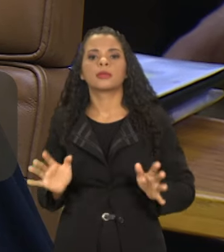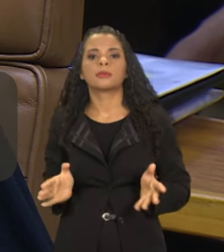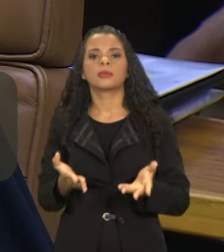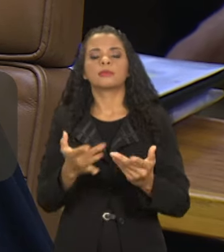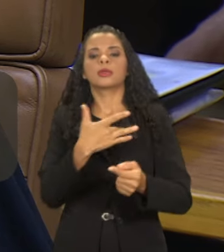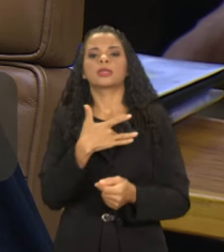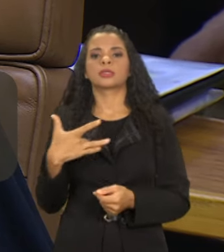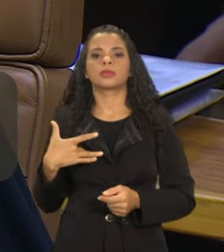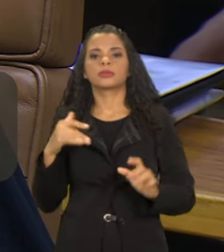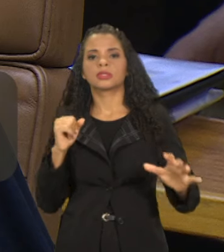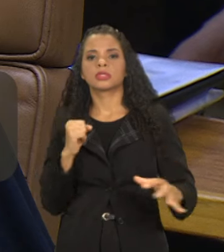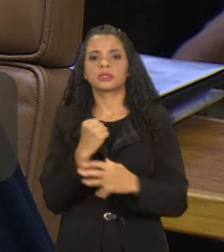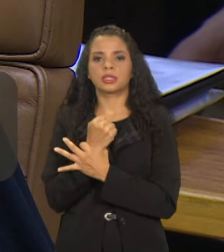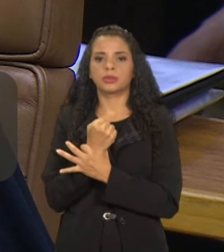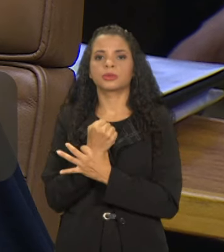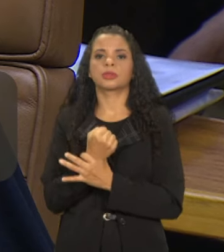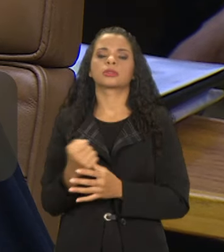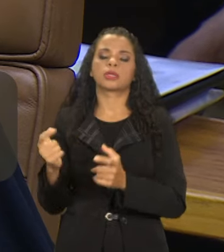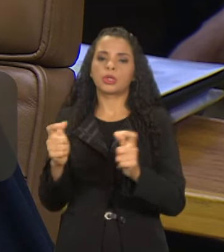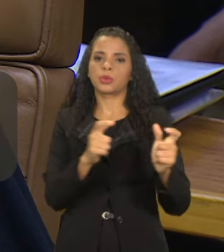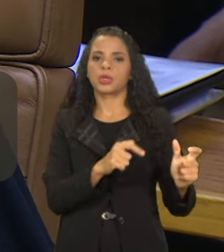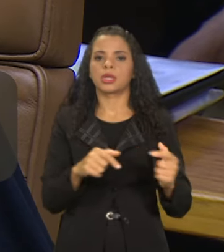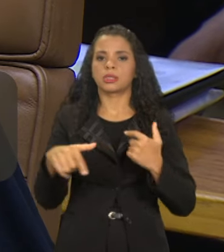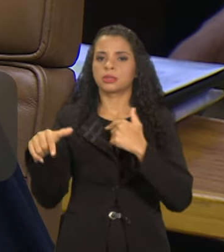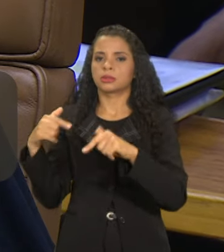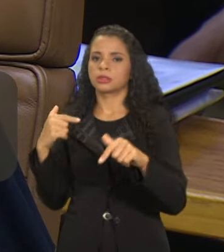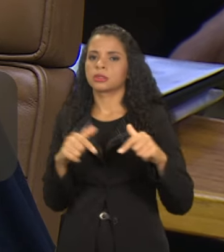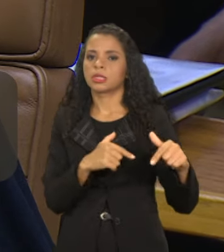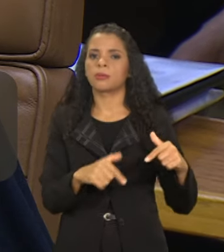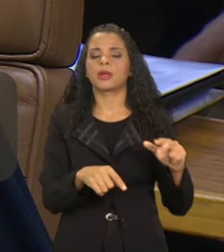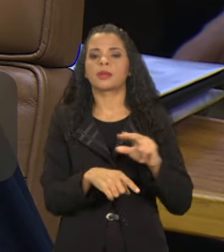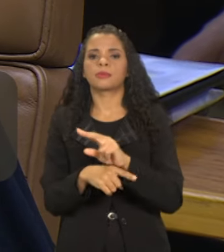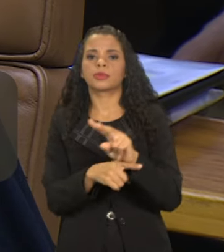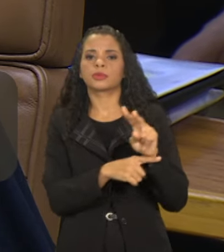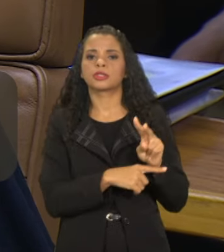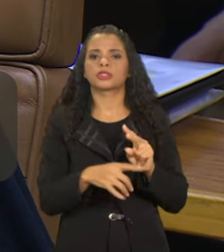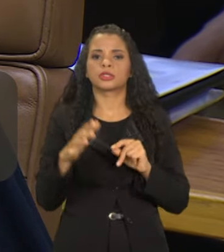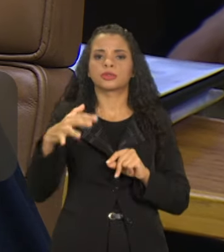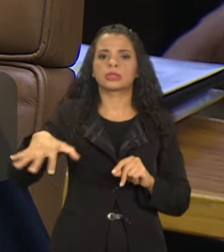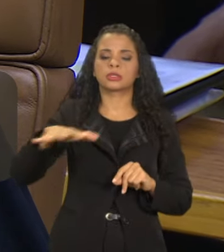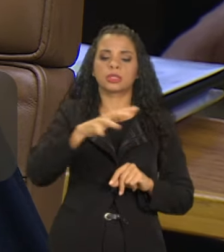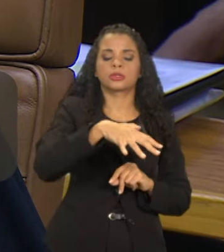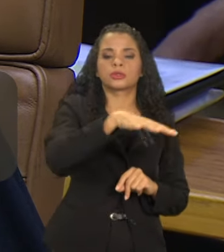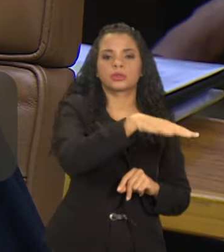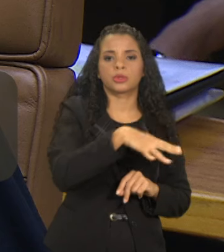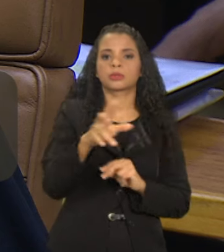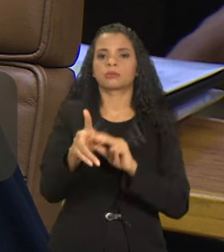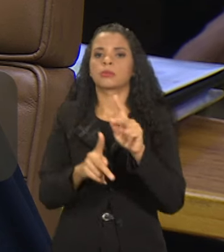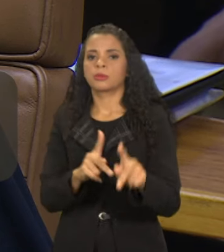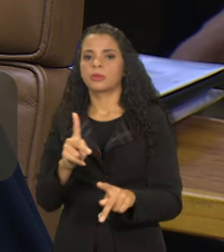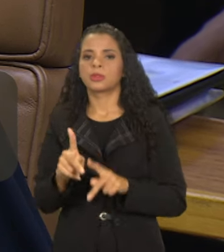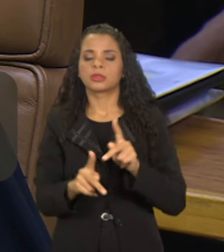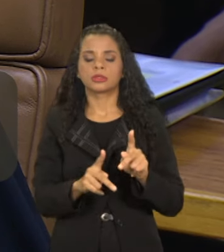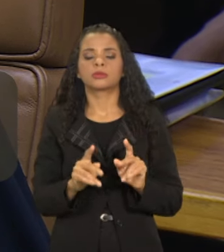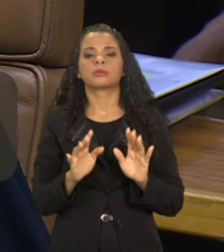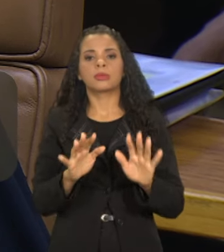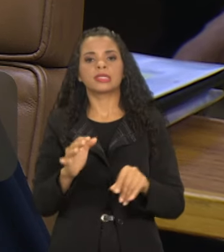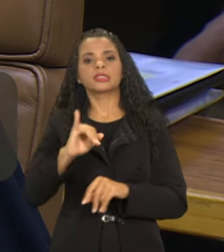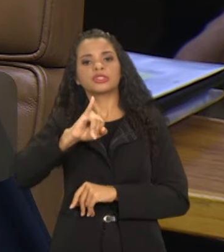e a eficiência dos locais de trabalho, protegendo setores vitais da nossa economia e populações vulneráveis. Desde janeiro de 2021, as mortes